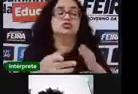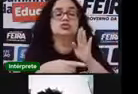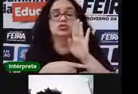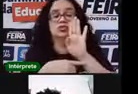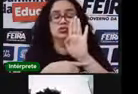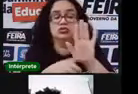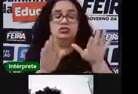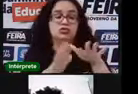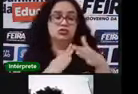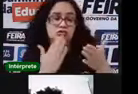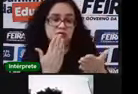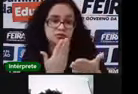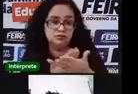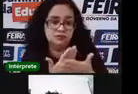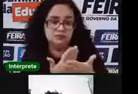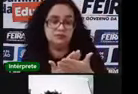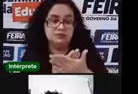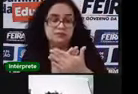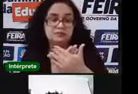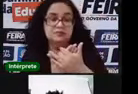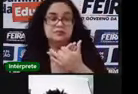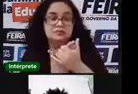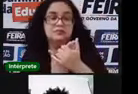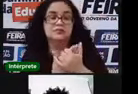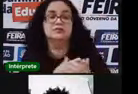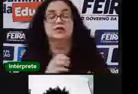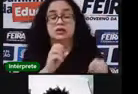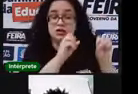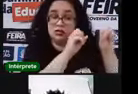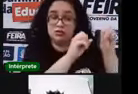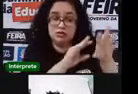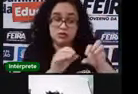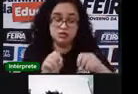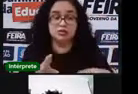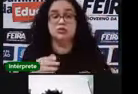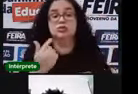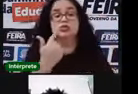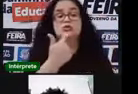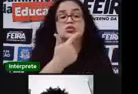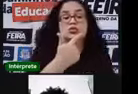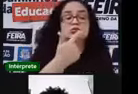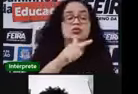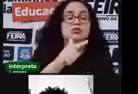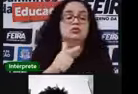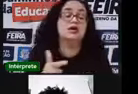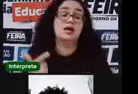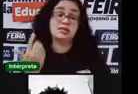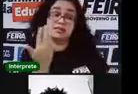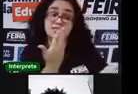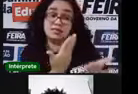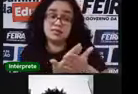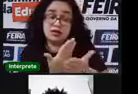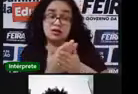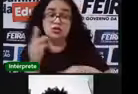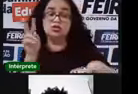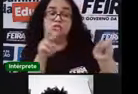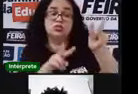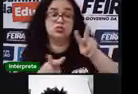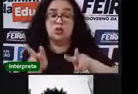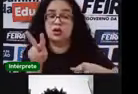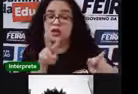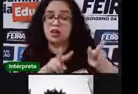tá bom, gatinhos e gatinhas? Ó, eu estou ensinando outro, quando eu estou na aula lá virtual com a PRO, na aula online com a